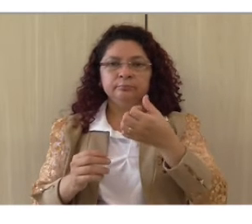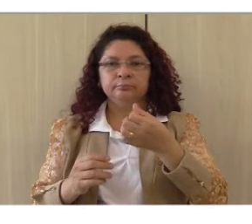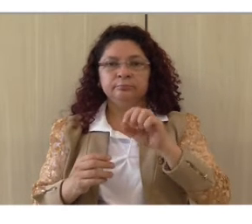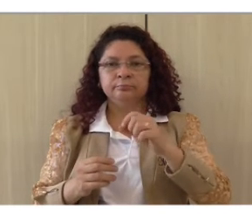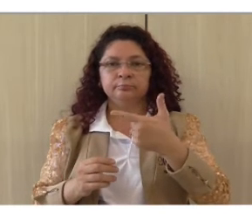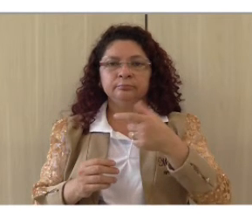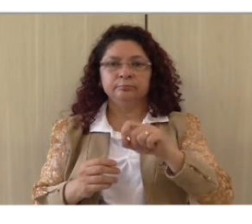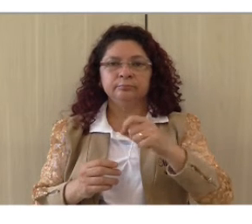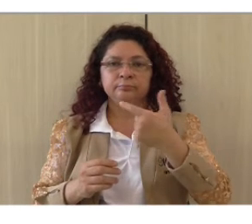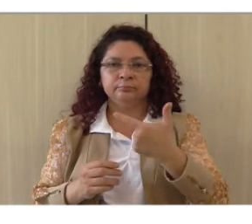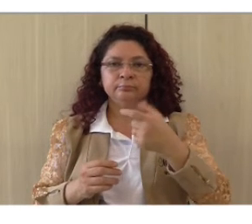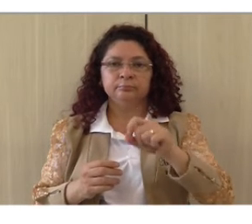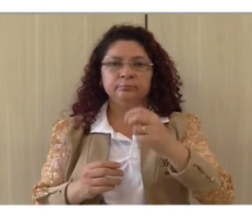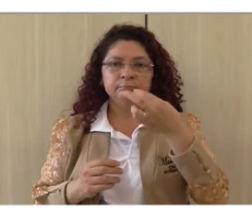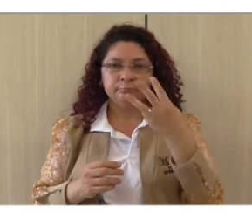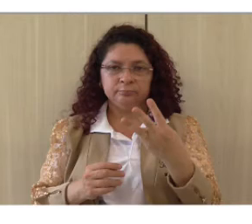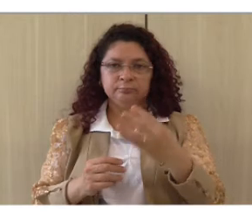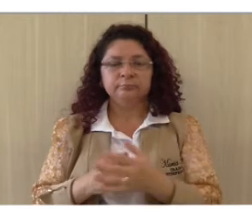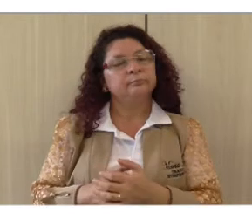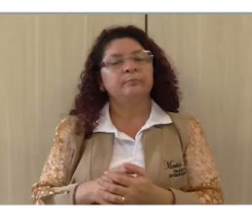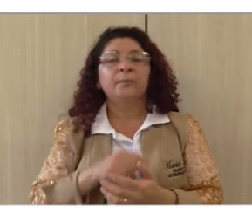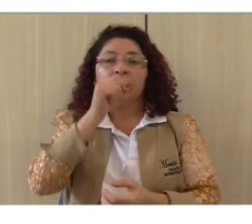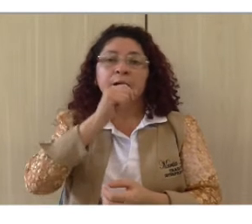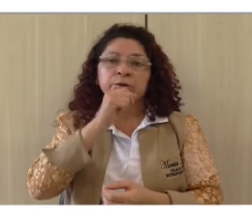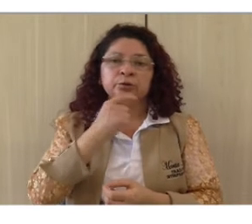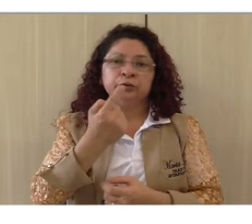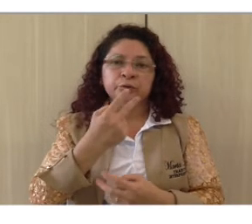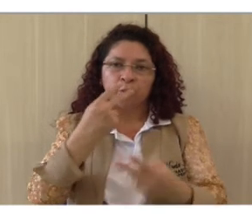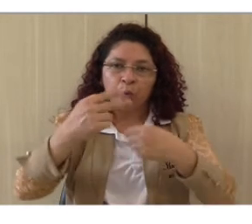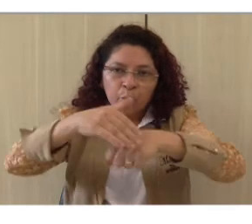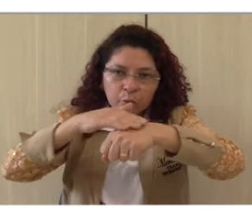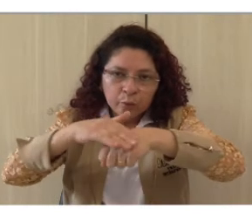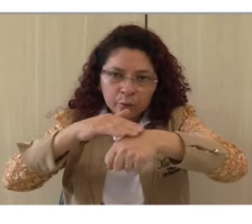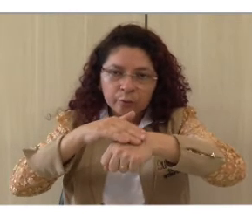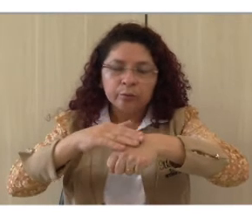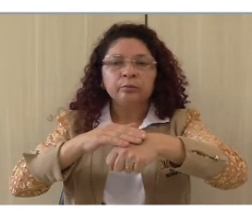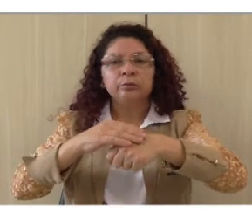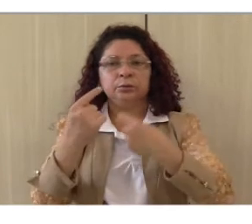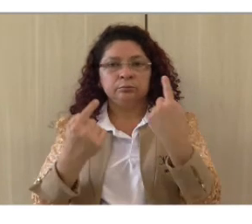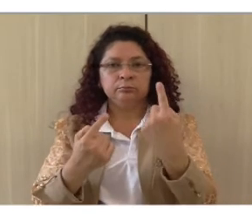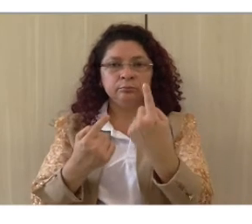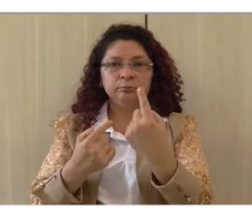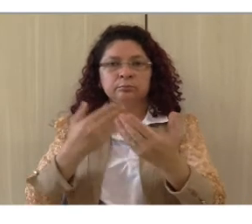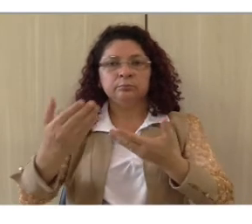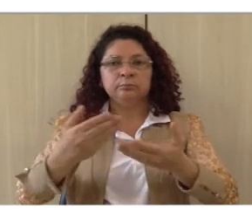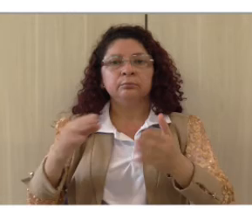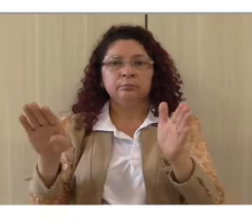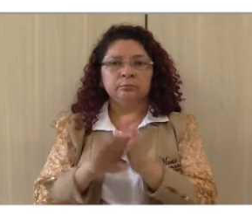6.2.2.3. As entrevistas serão aplicadas individualmente, com o tempo controlado pelos entrevistadores de até 15